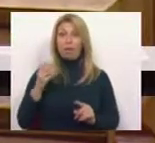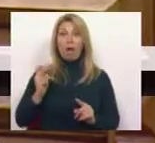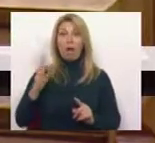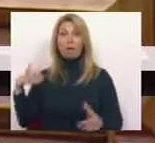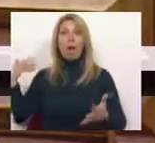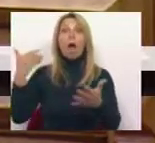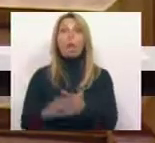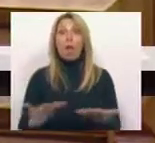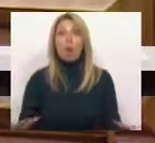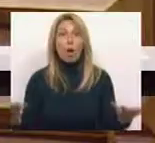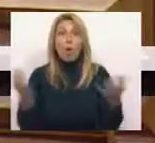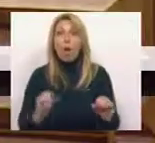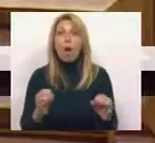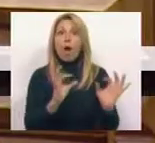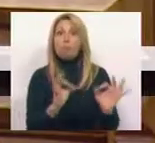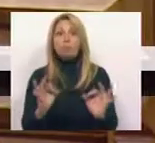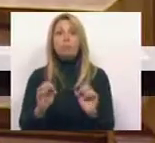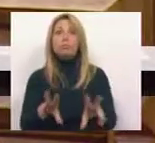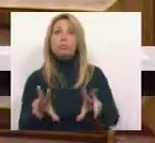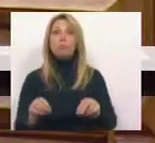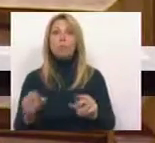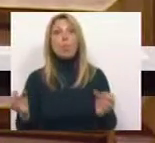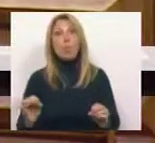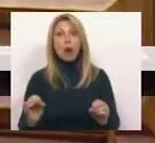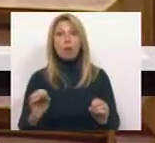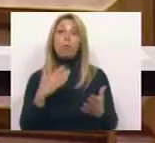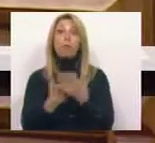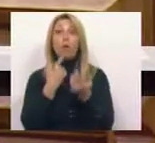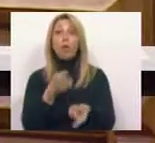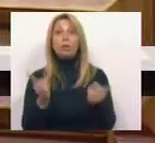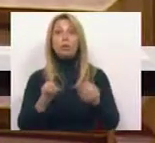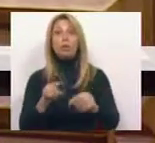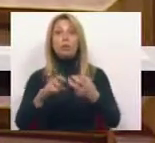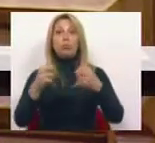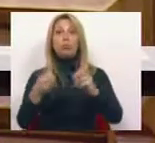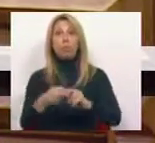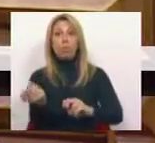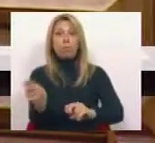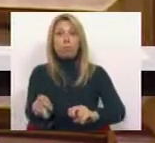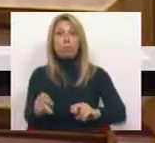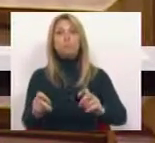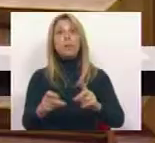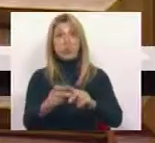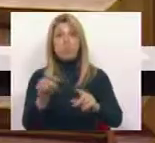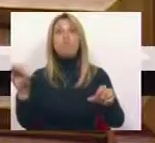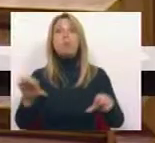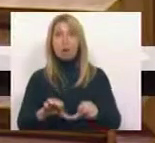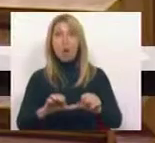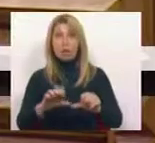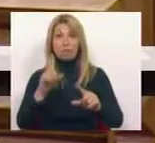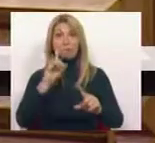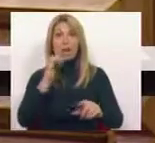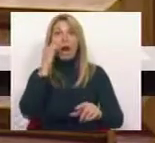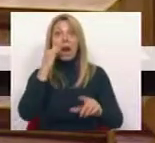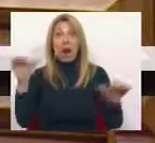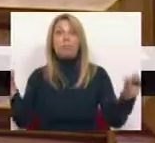e de manutenção devolveu o problema à Ria e fomentou o seu agravamento. As